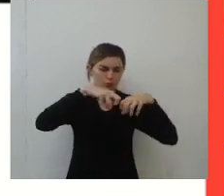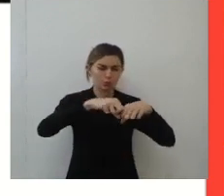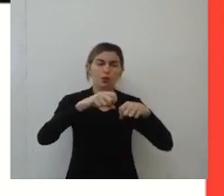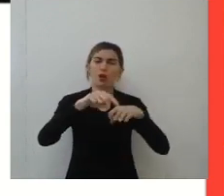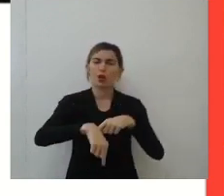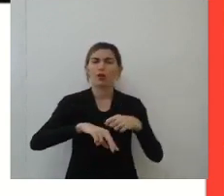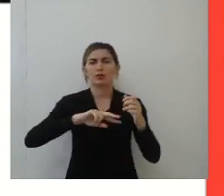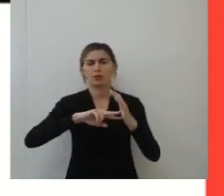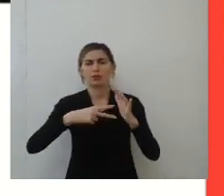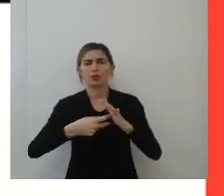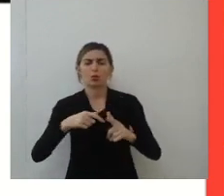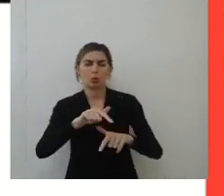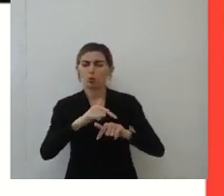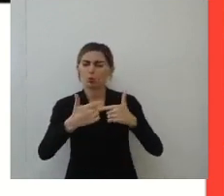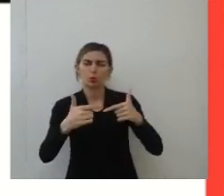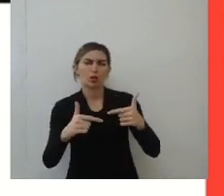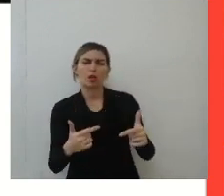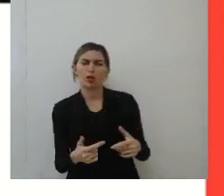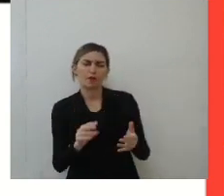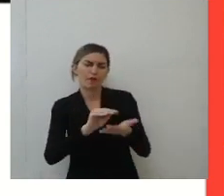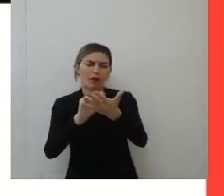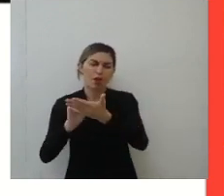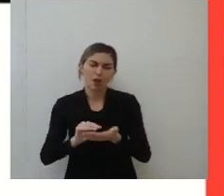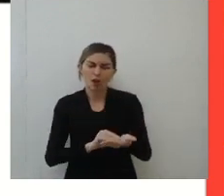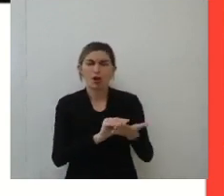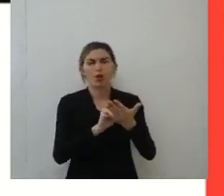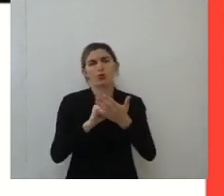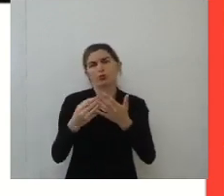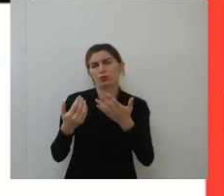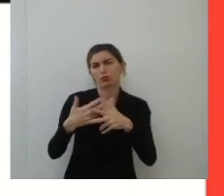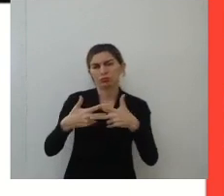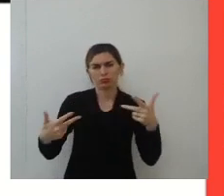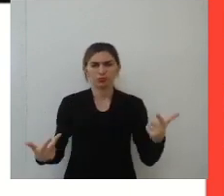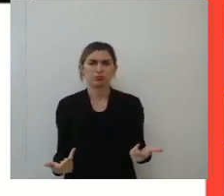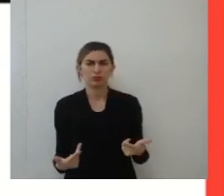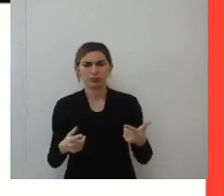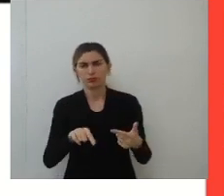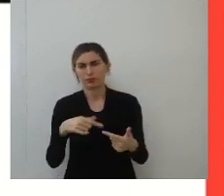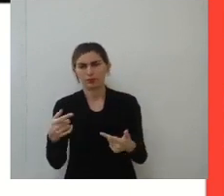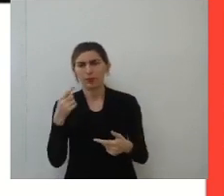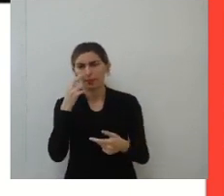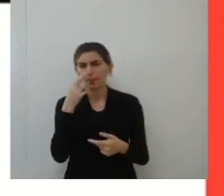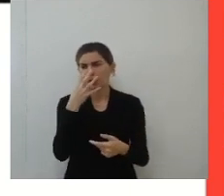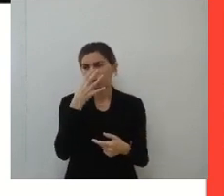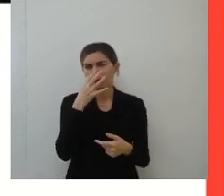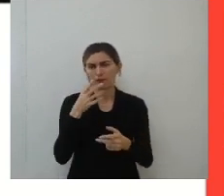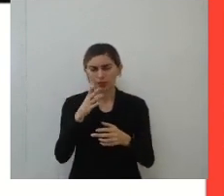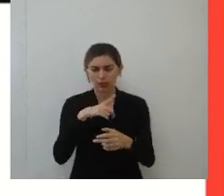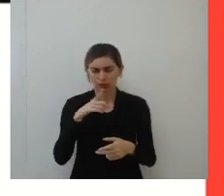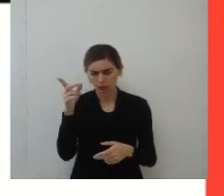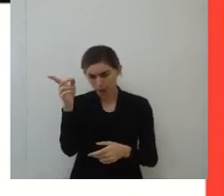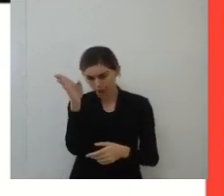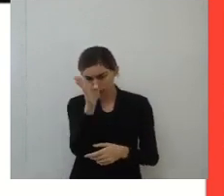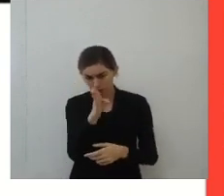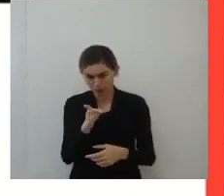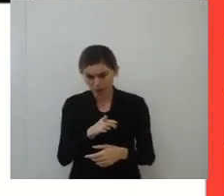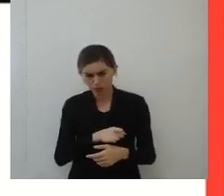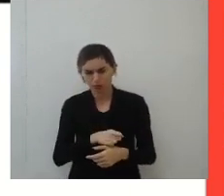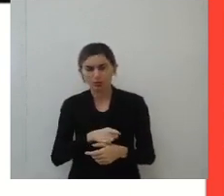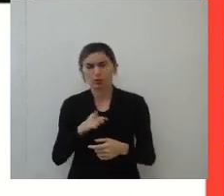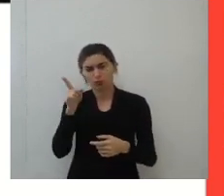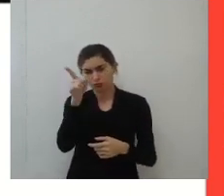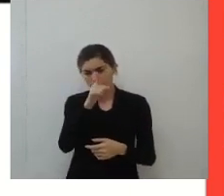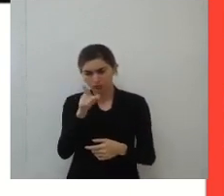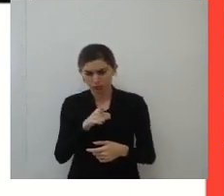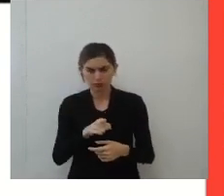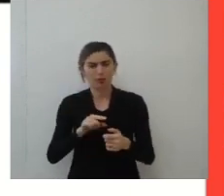justamente o oposto, os que padecem desses serviços estruturantes. Se você observar aqui, tem uma linhazinha que vai sendo